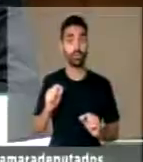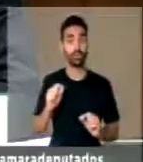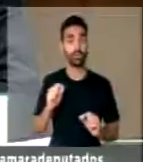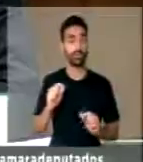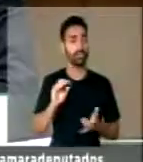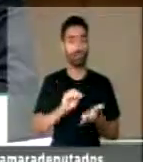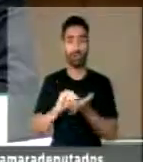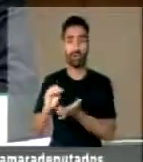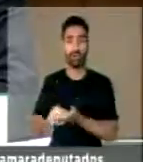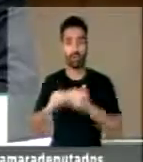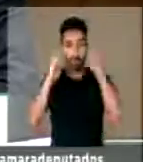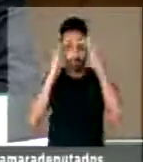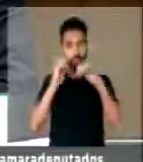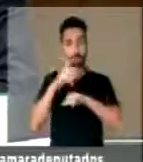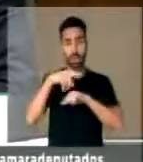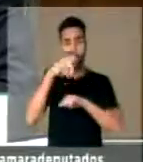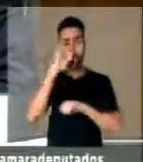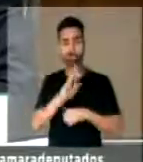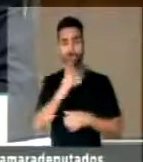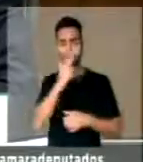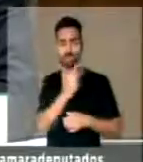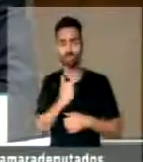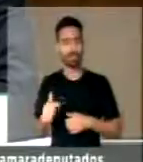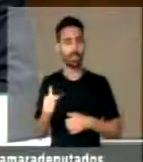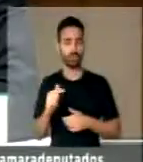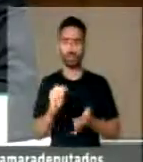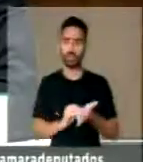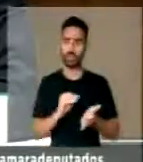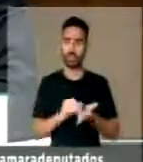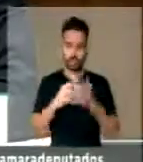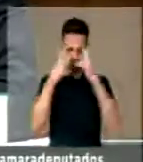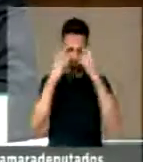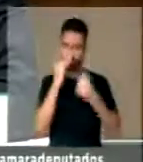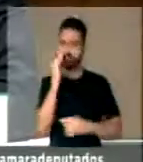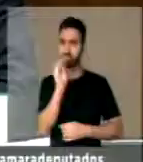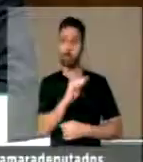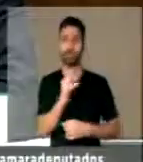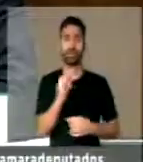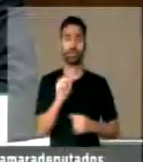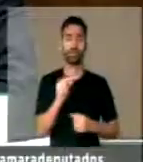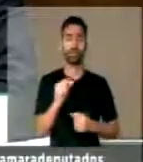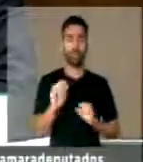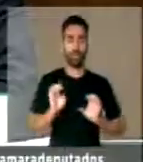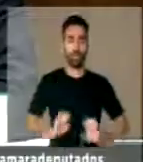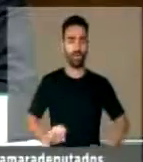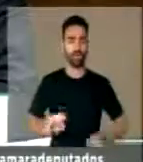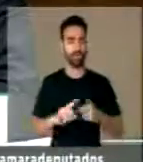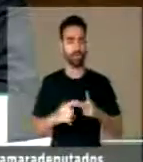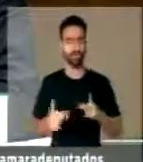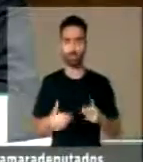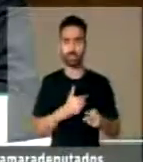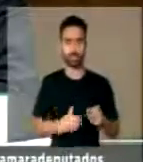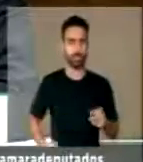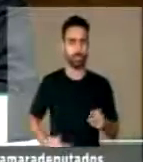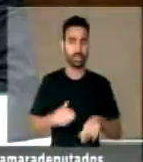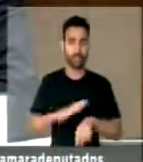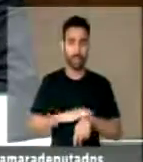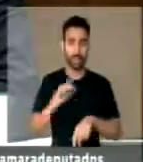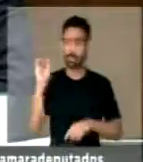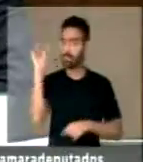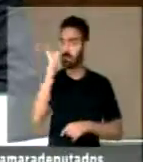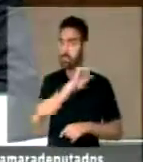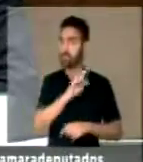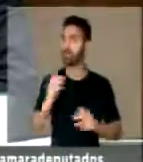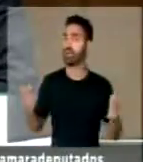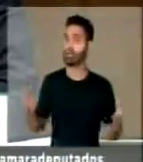virtudes, de violação grave dos deveres éticos da função pública, em tempos sombrios em que